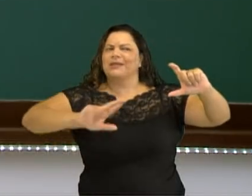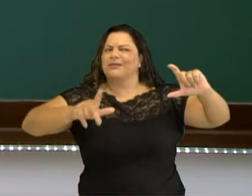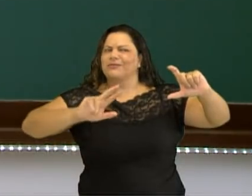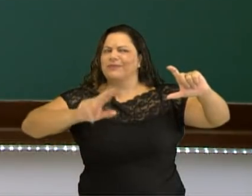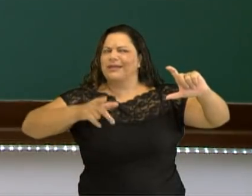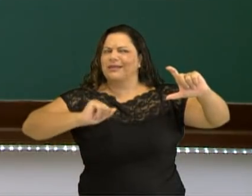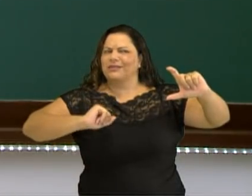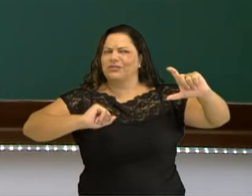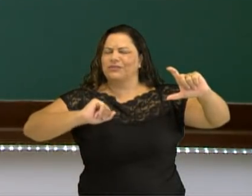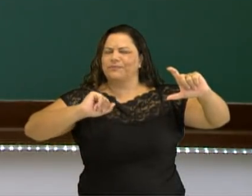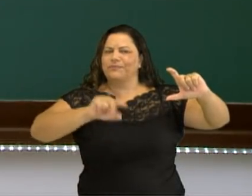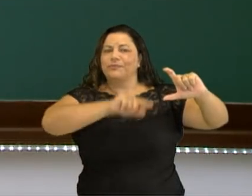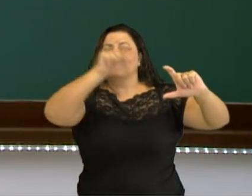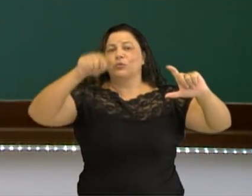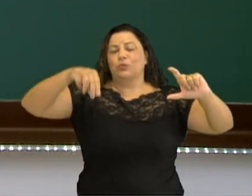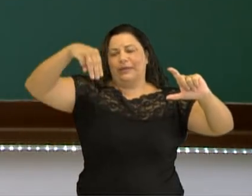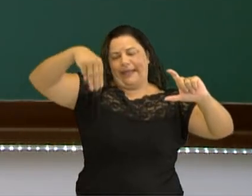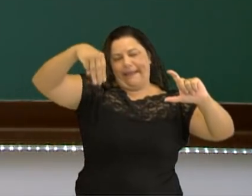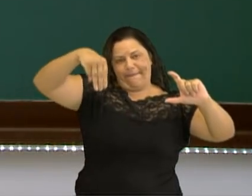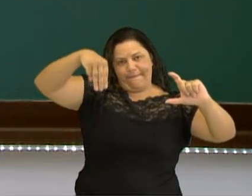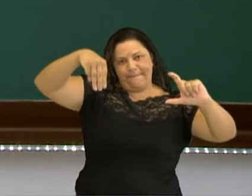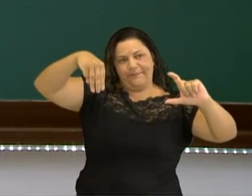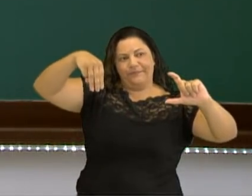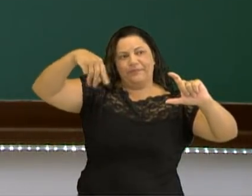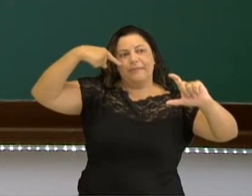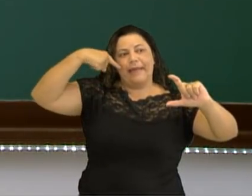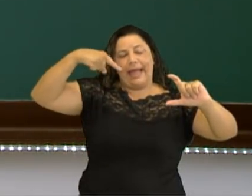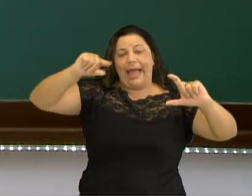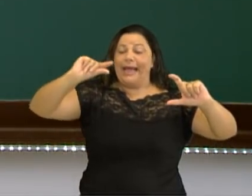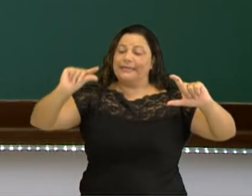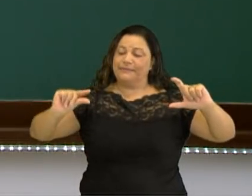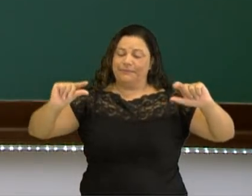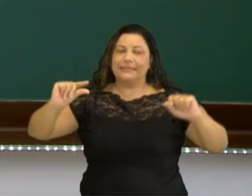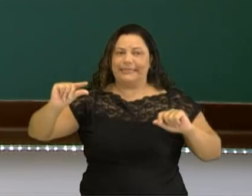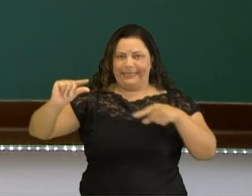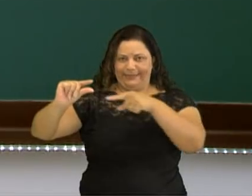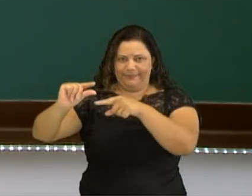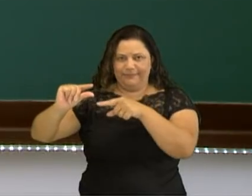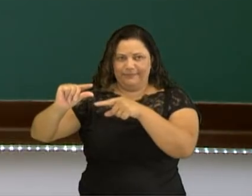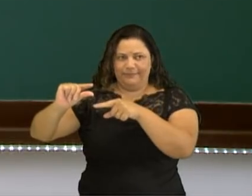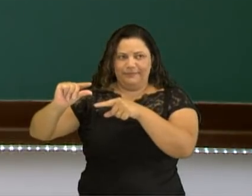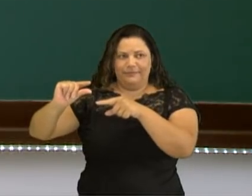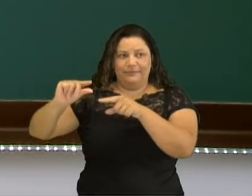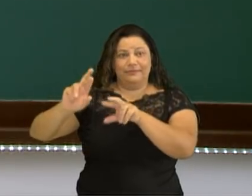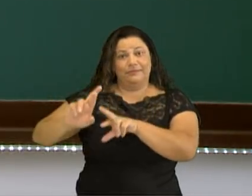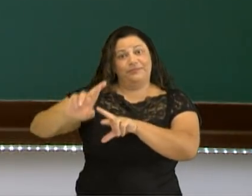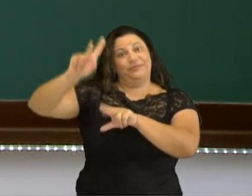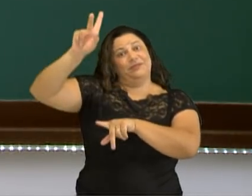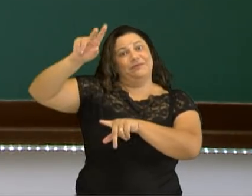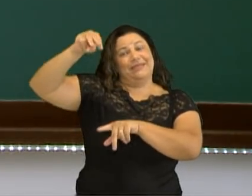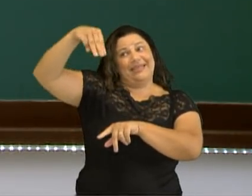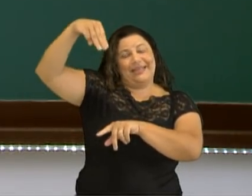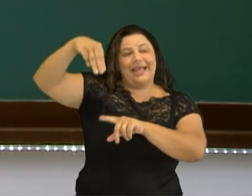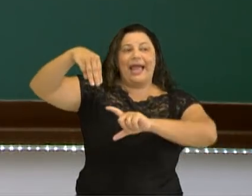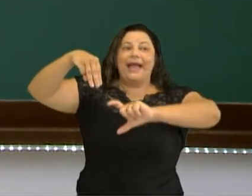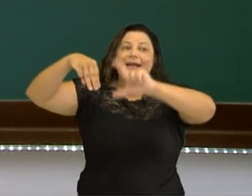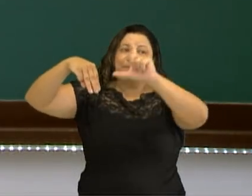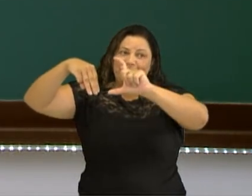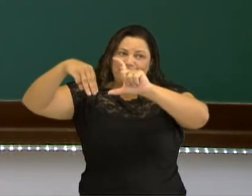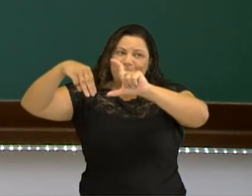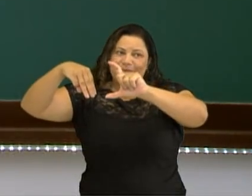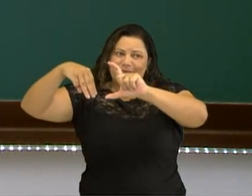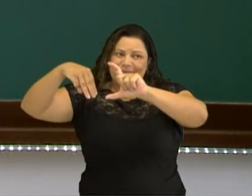diferente? O epíteto específico aqui está com letra minúscula, diferente da letra A, que está com